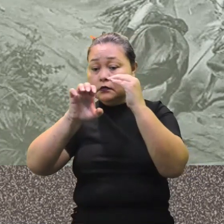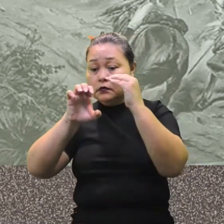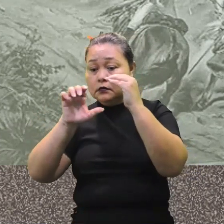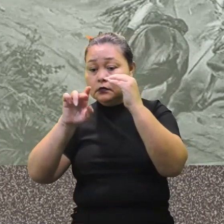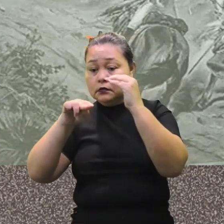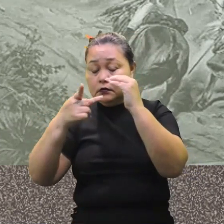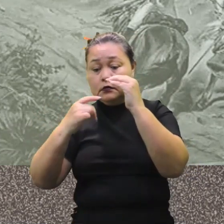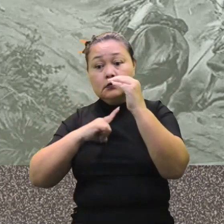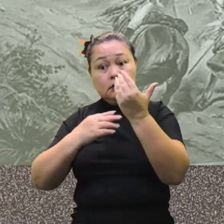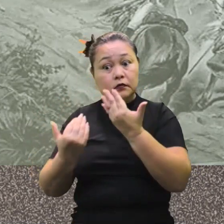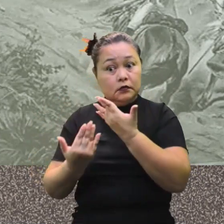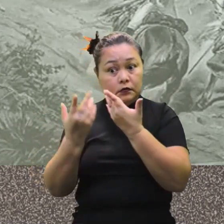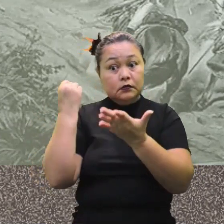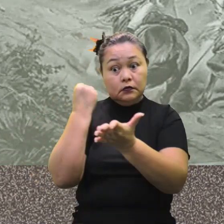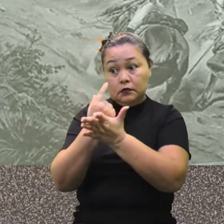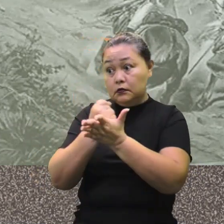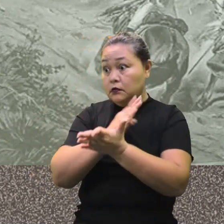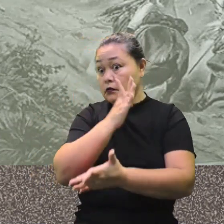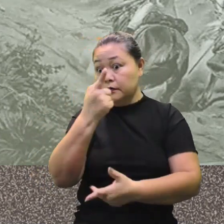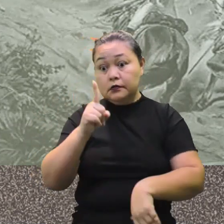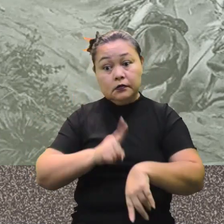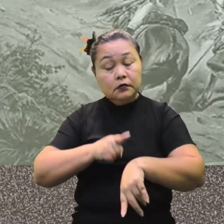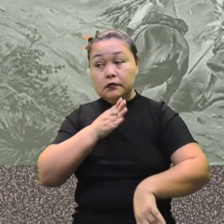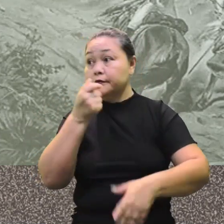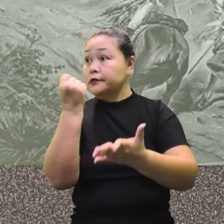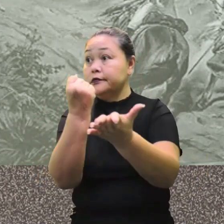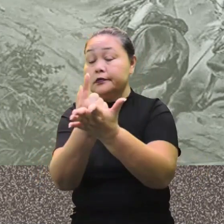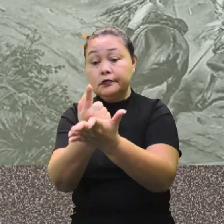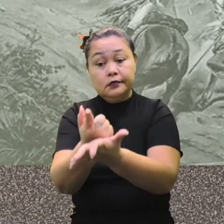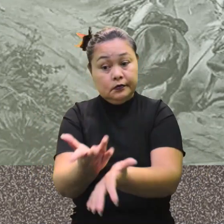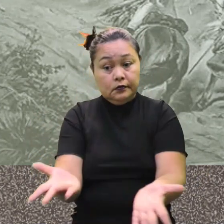porque comprar gás não é toda hora que eu posso comprar gás.